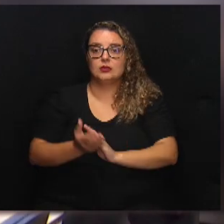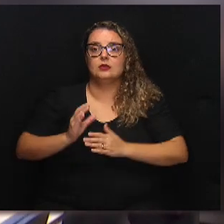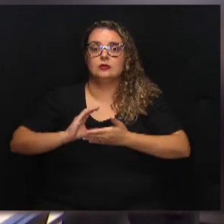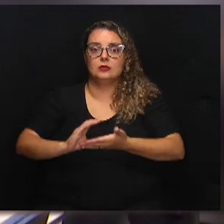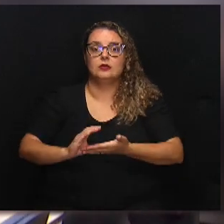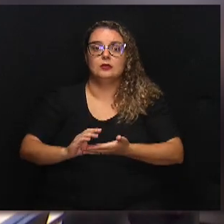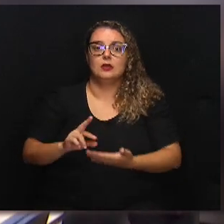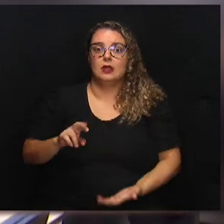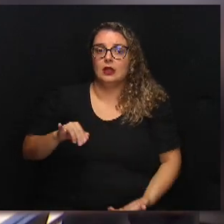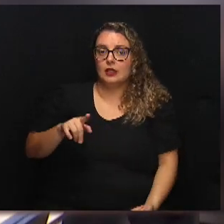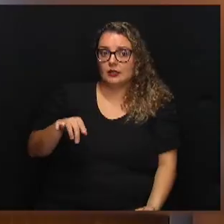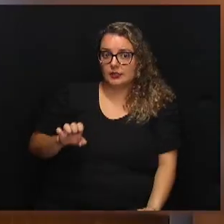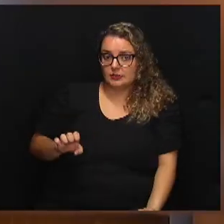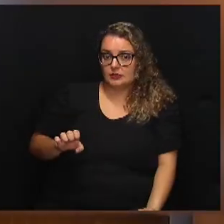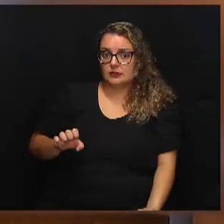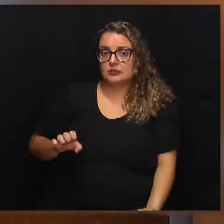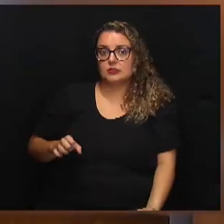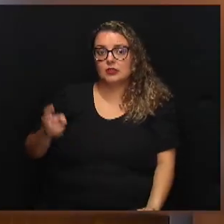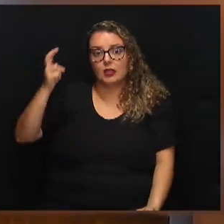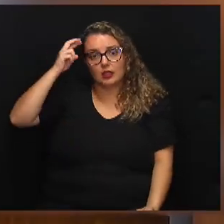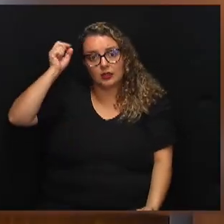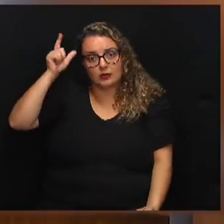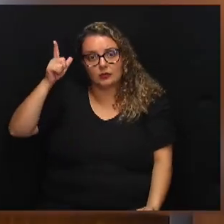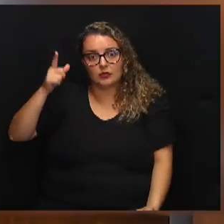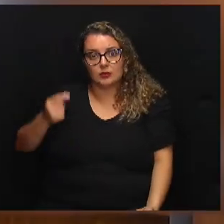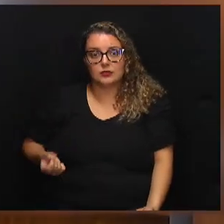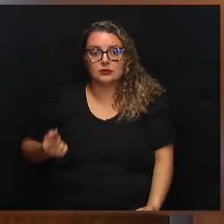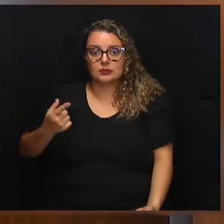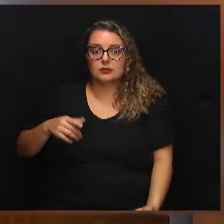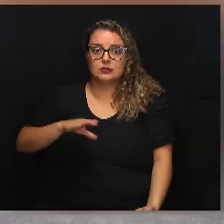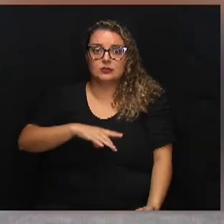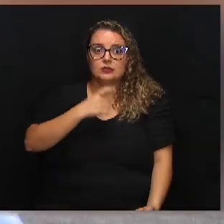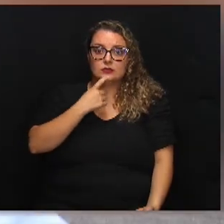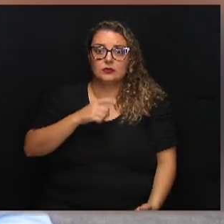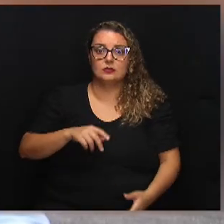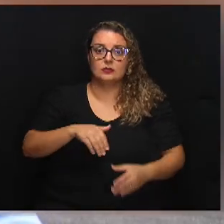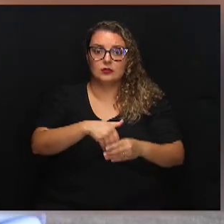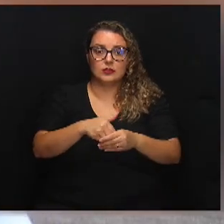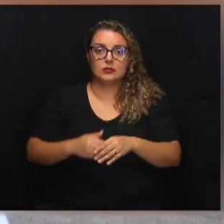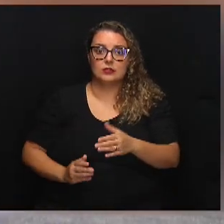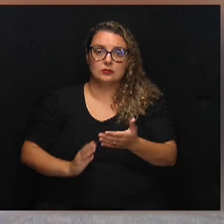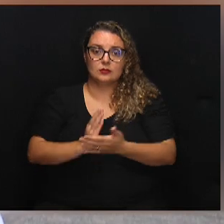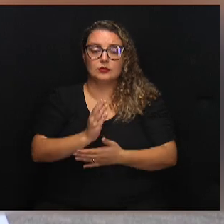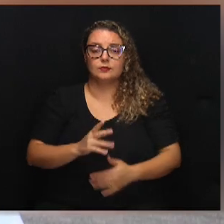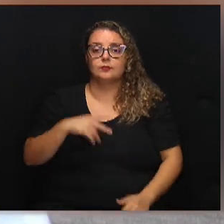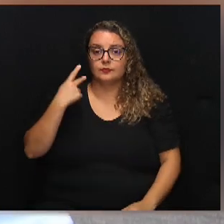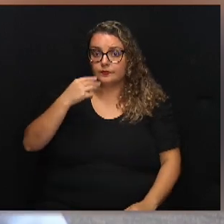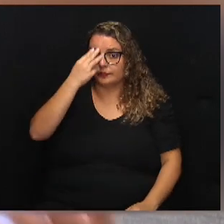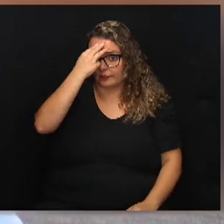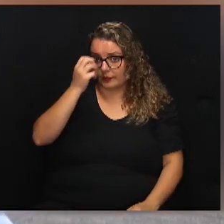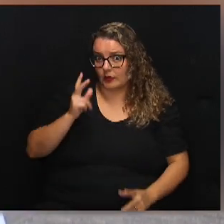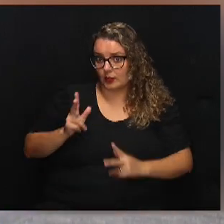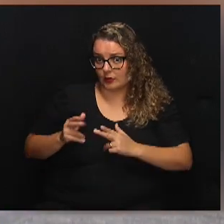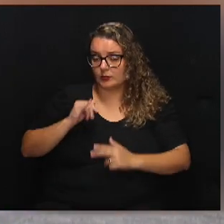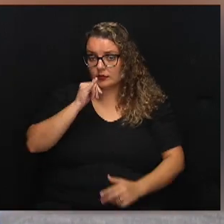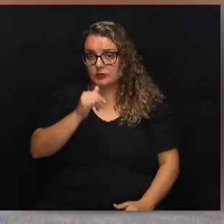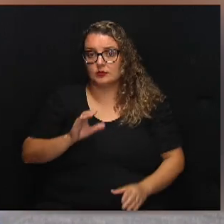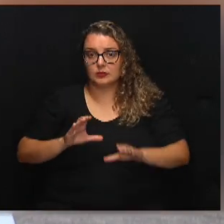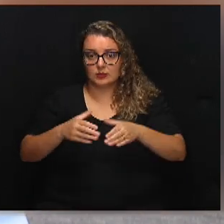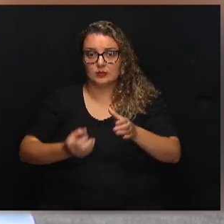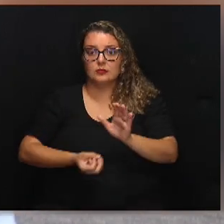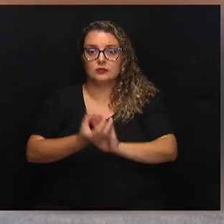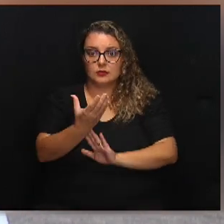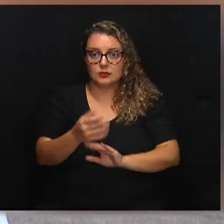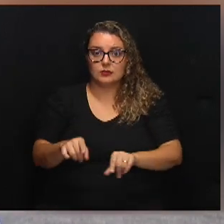Raízes e Culturas Estrangeiras em Campinas, também foi votado e aprovado. E como o vereador Wagner também já disse, que vai criar uma comissão